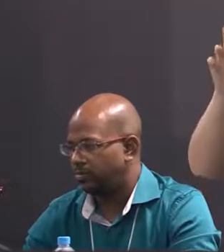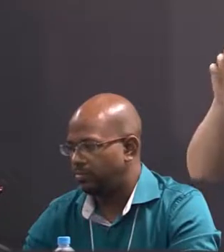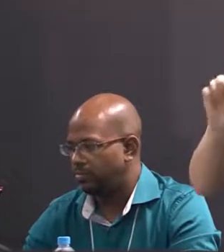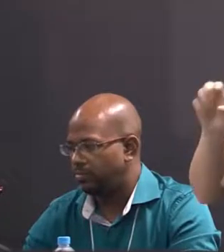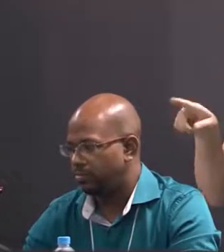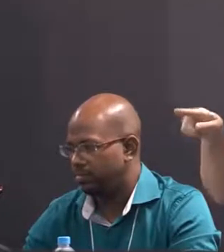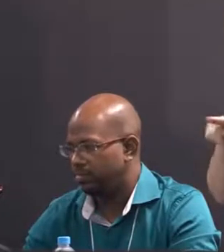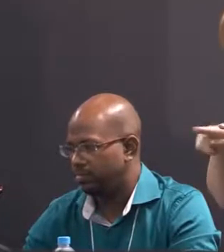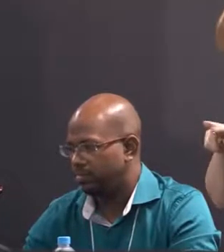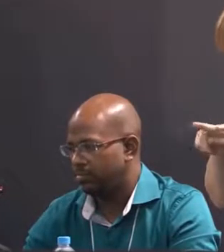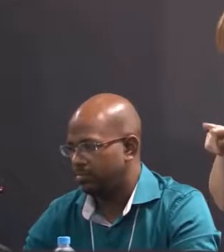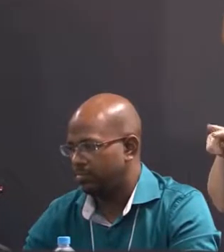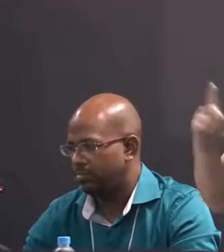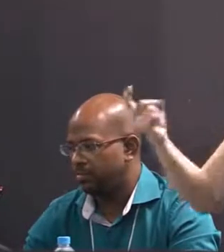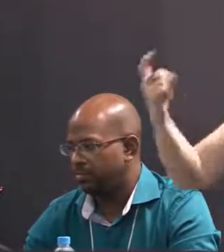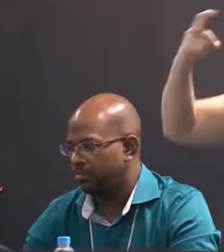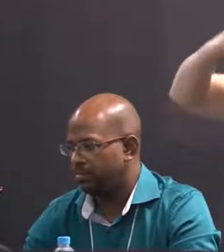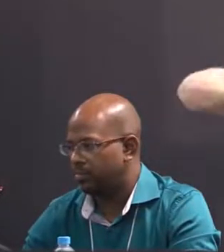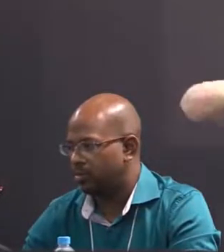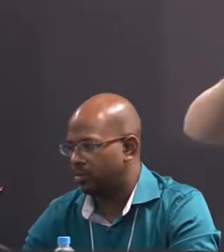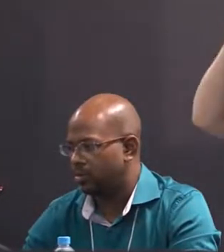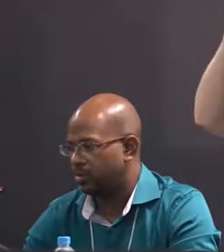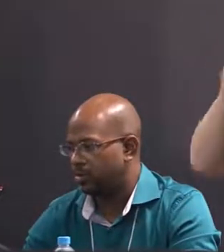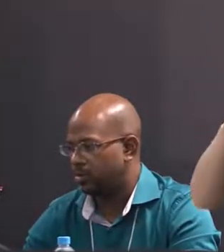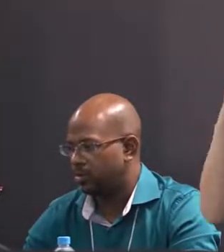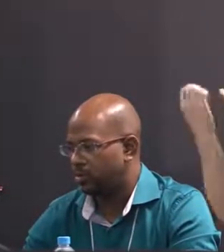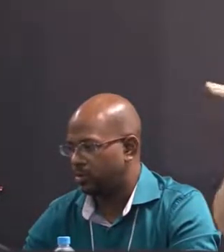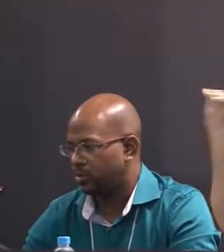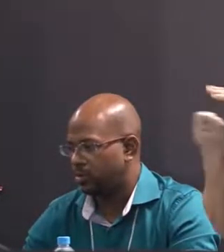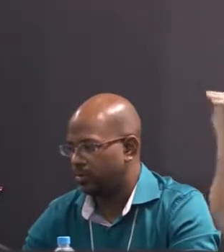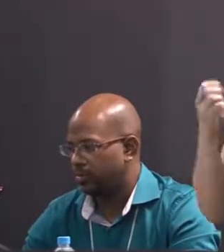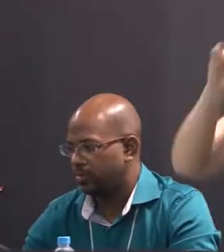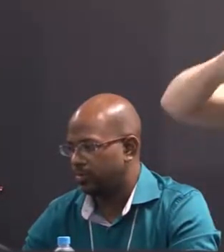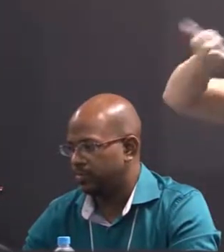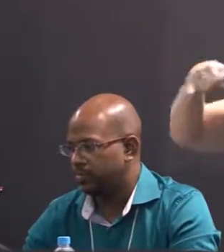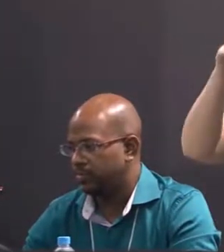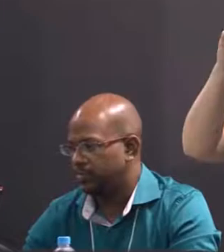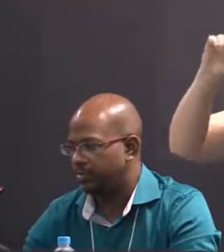em docência do ensino superior